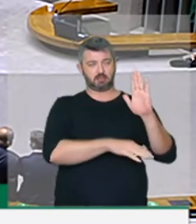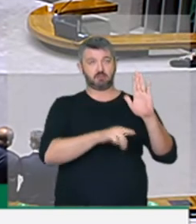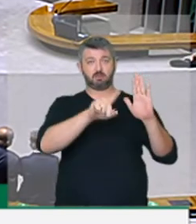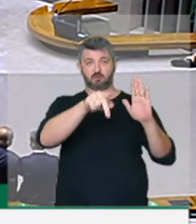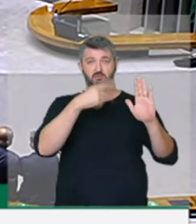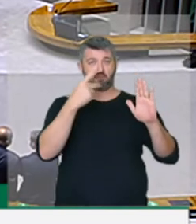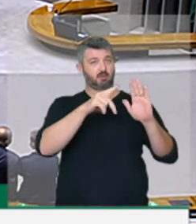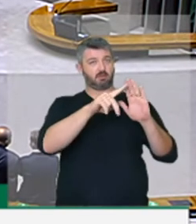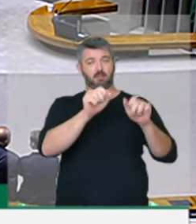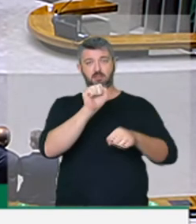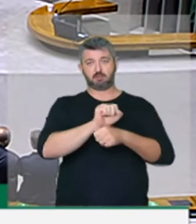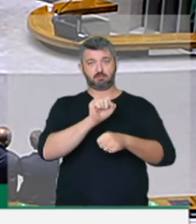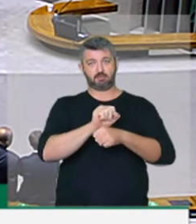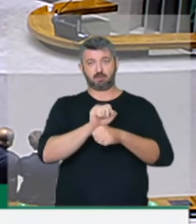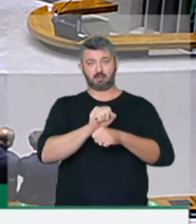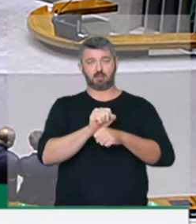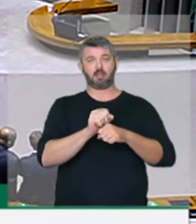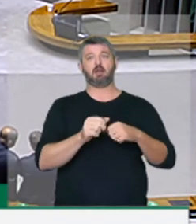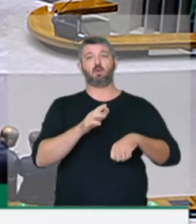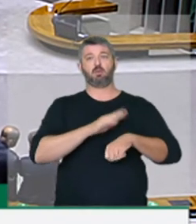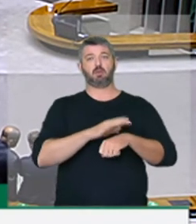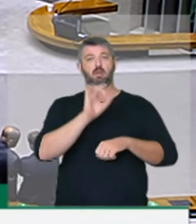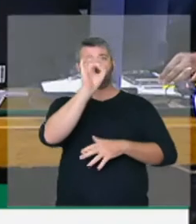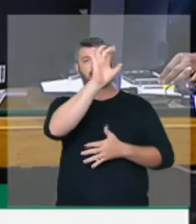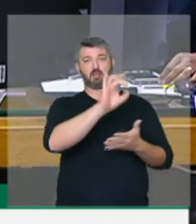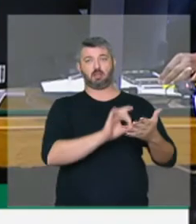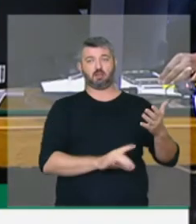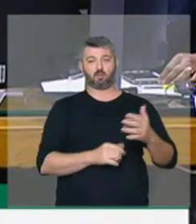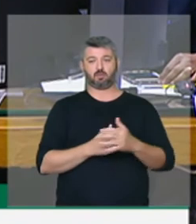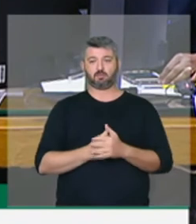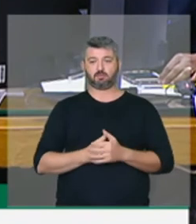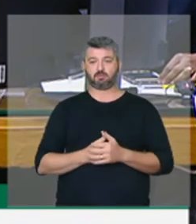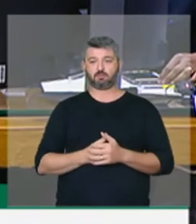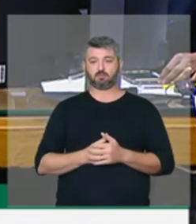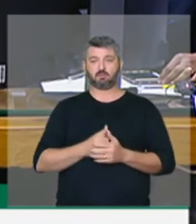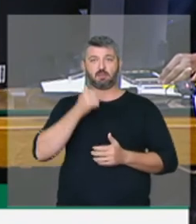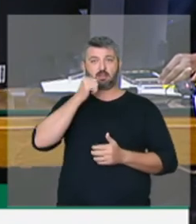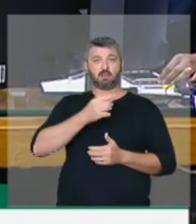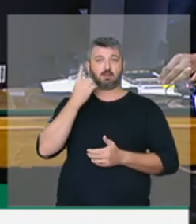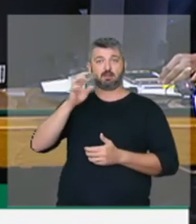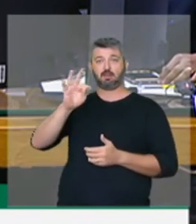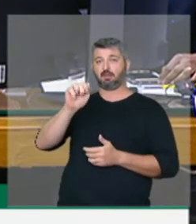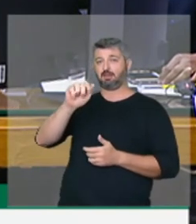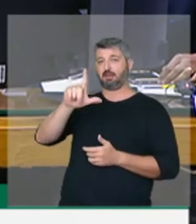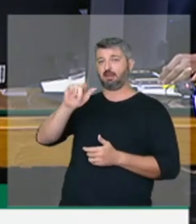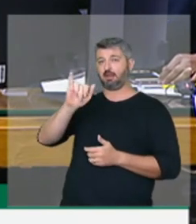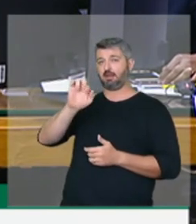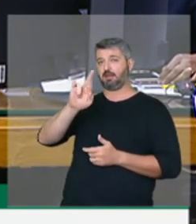mas tem uma lista de inscritos aqui que eu tenho que obedecer. Na sequência, a deputada Talíria Petrone.